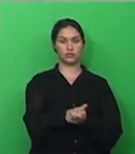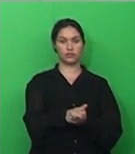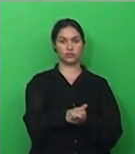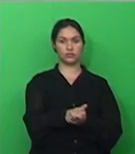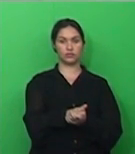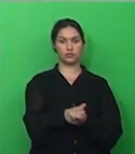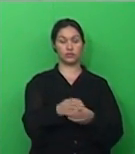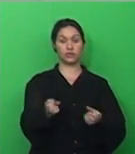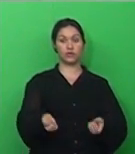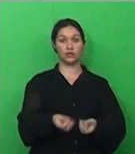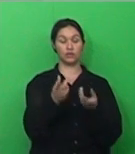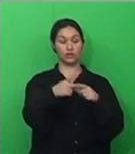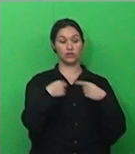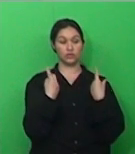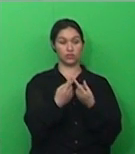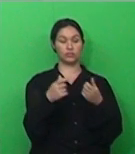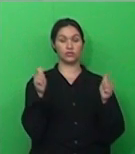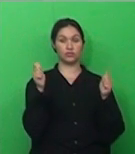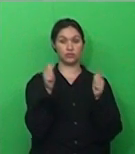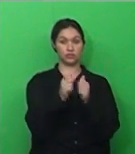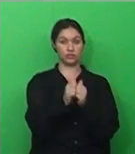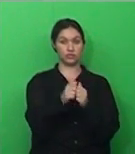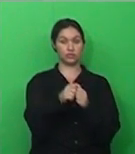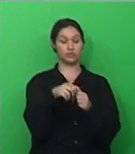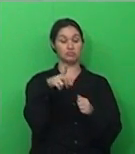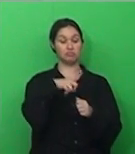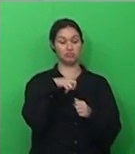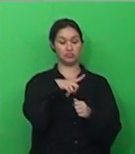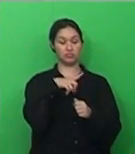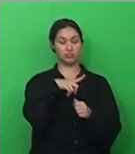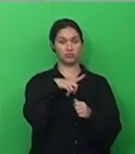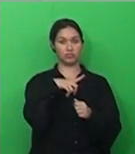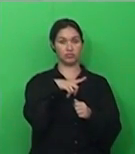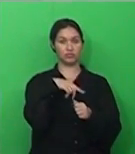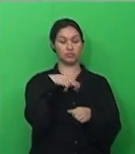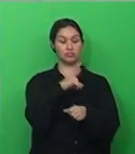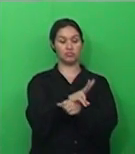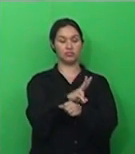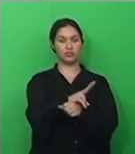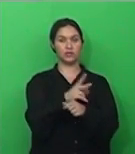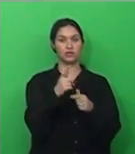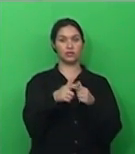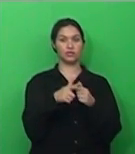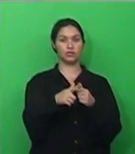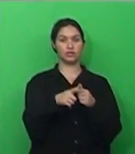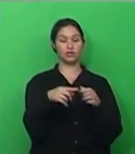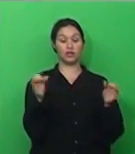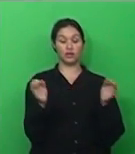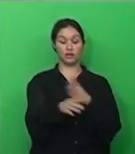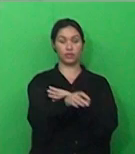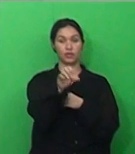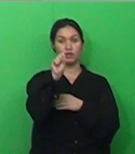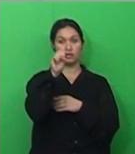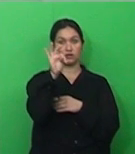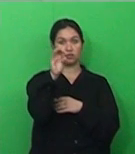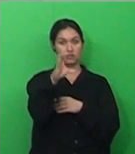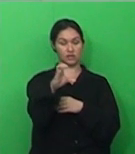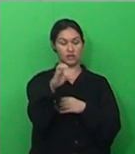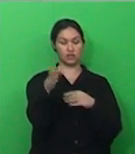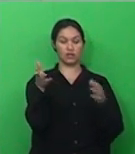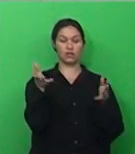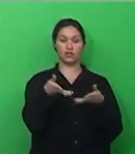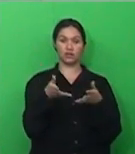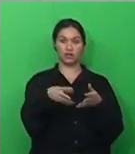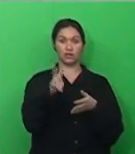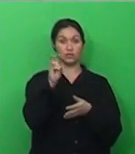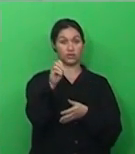quando concordamos com a extinção da STC, foi exatamente para dar a oportunidade de colocar 50% dos então